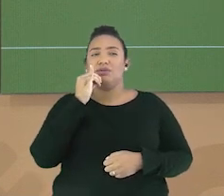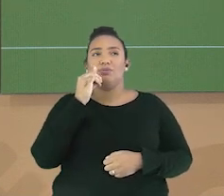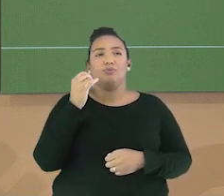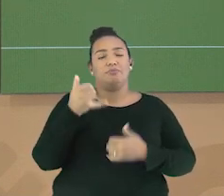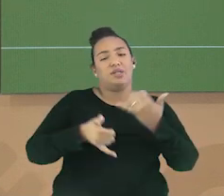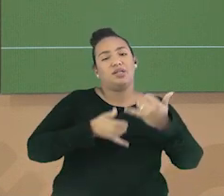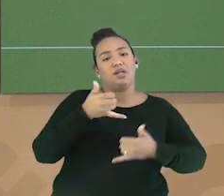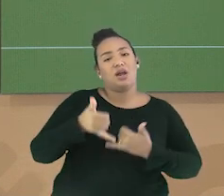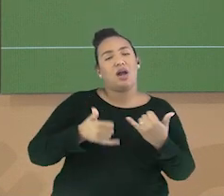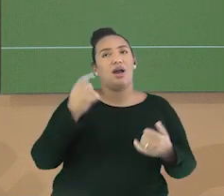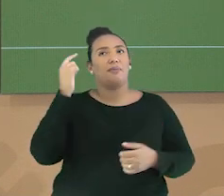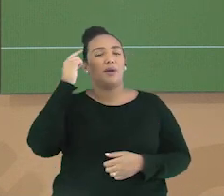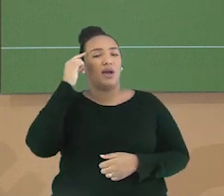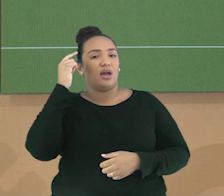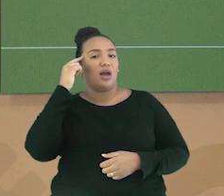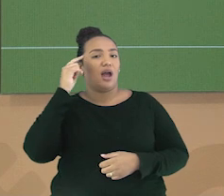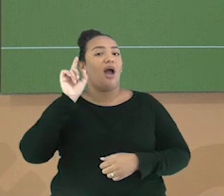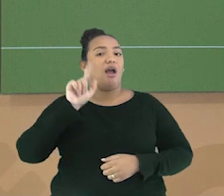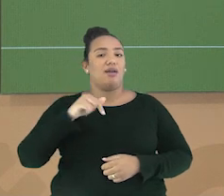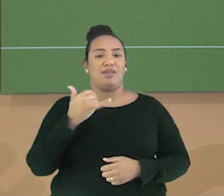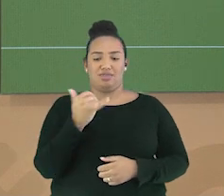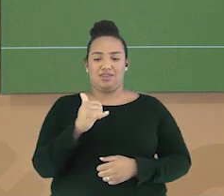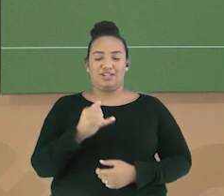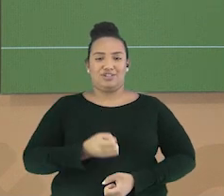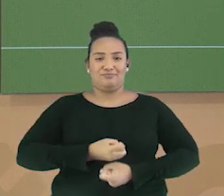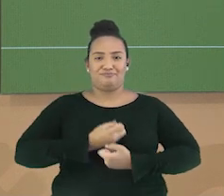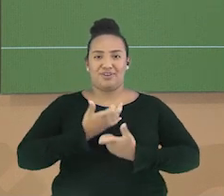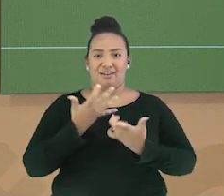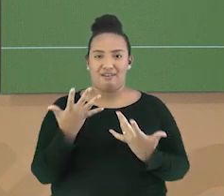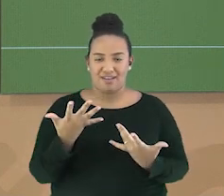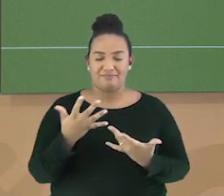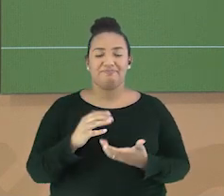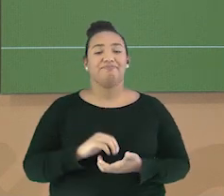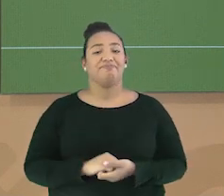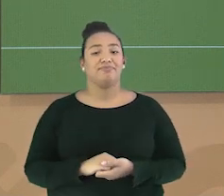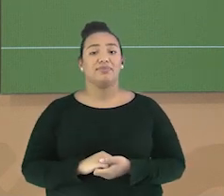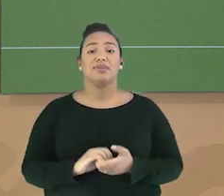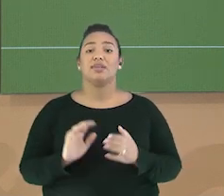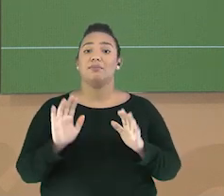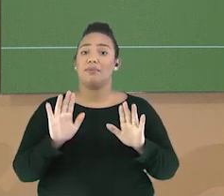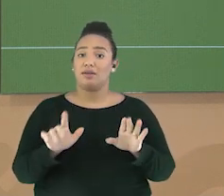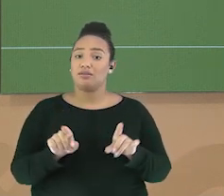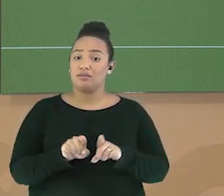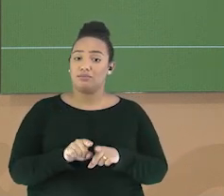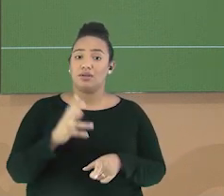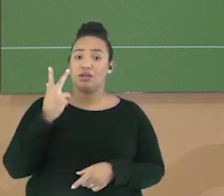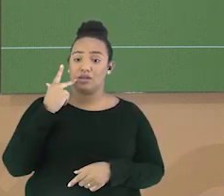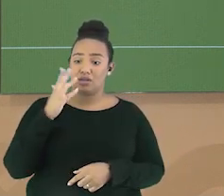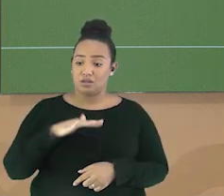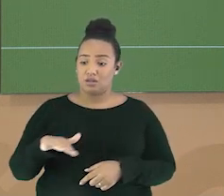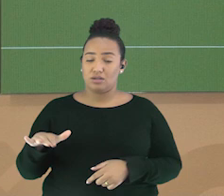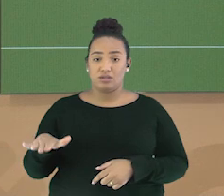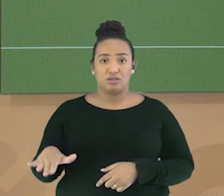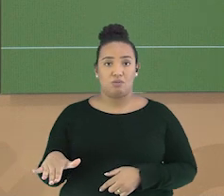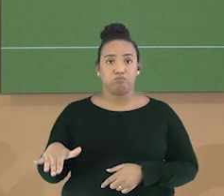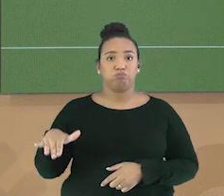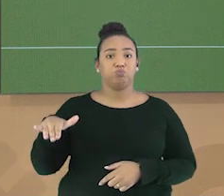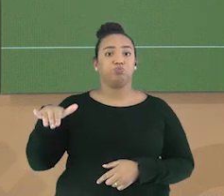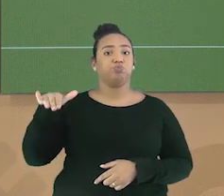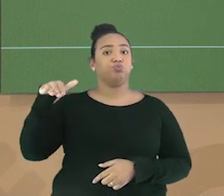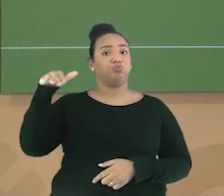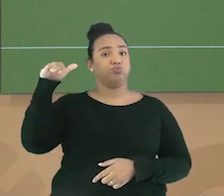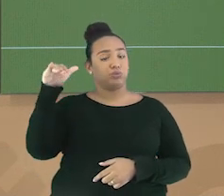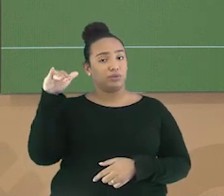ainda tem muito que crescer. É por essa e outras razões que essa criança deverá ter uma